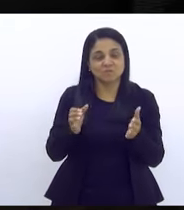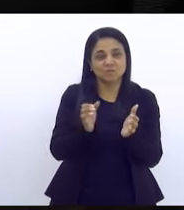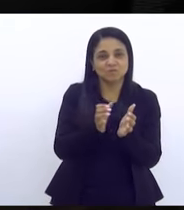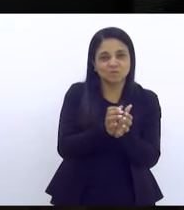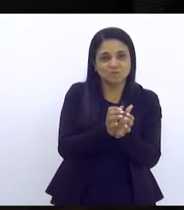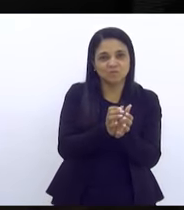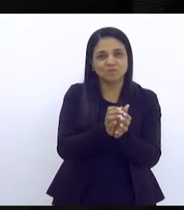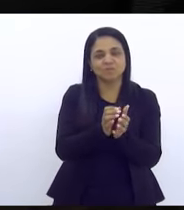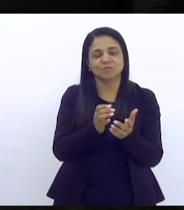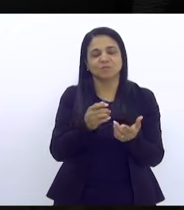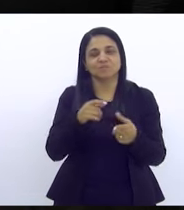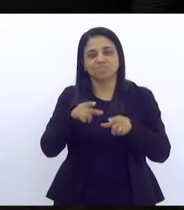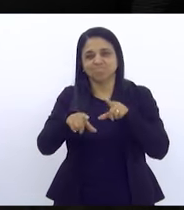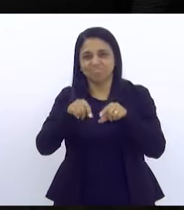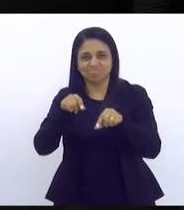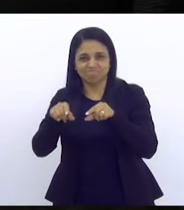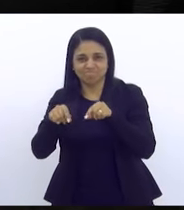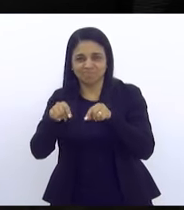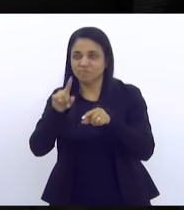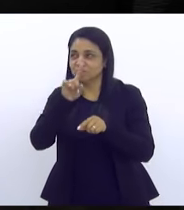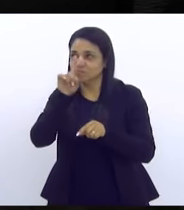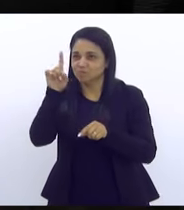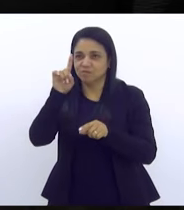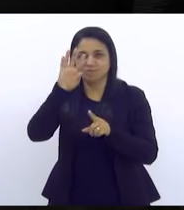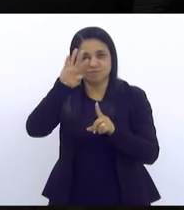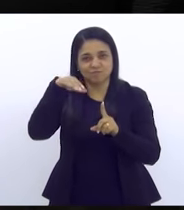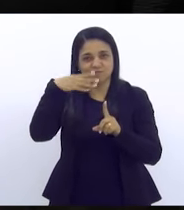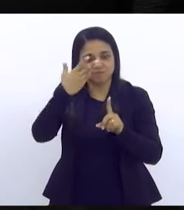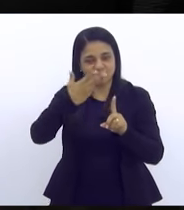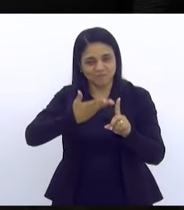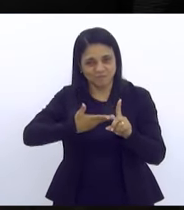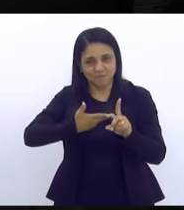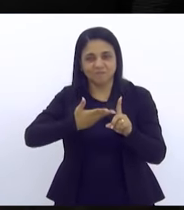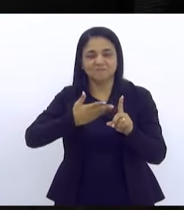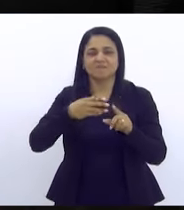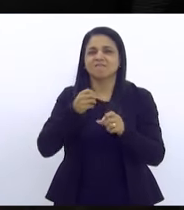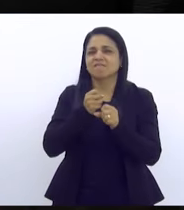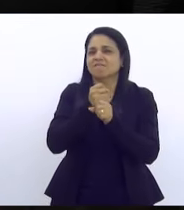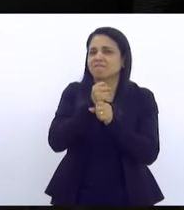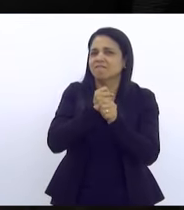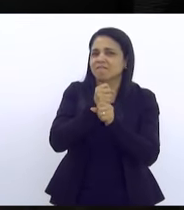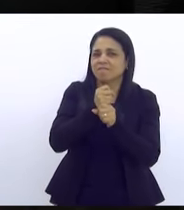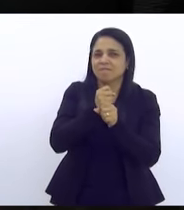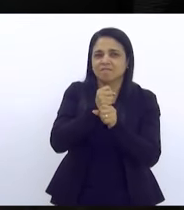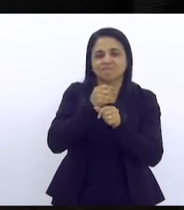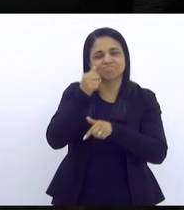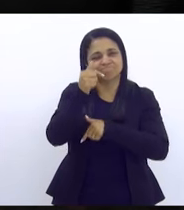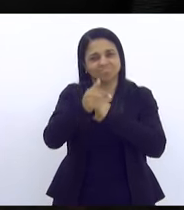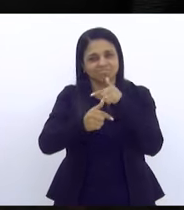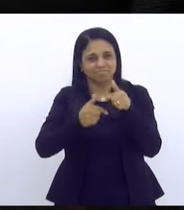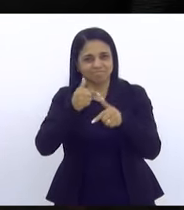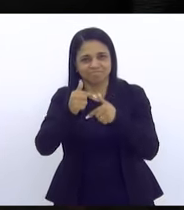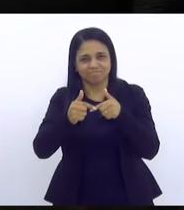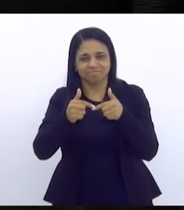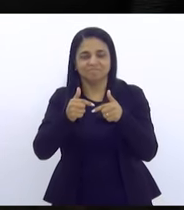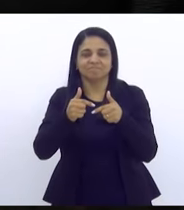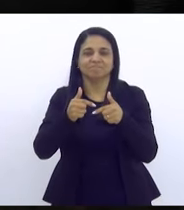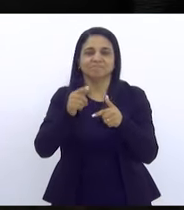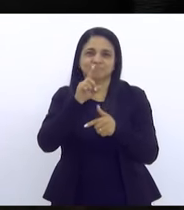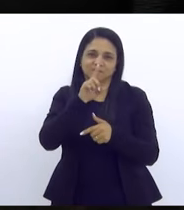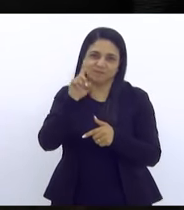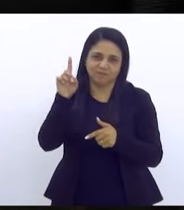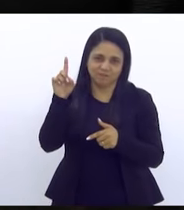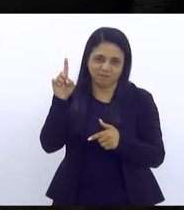tão seleto de mulheres honrosas que estão há anos aí à frente da batalha, né?